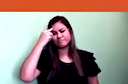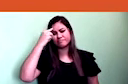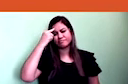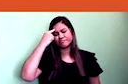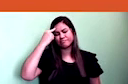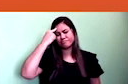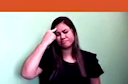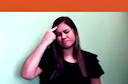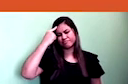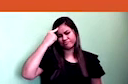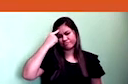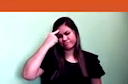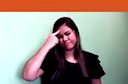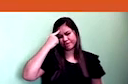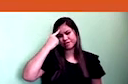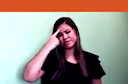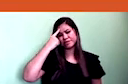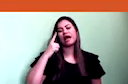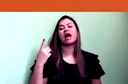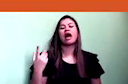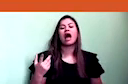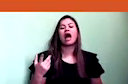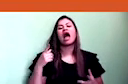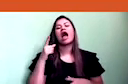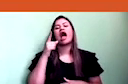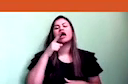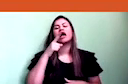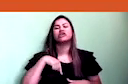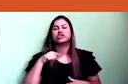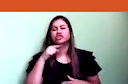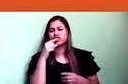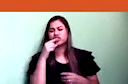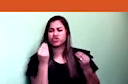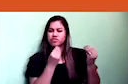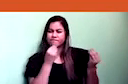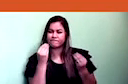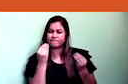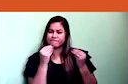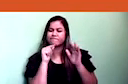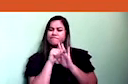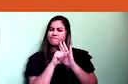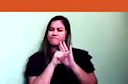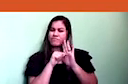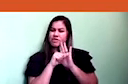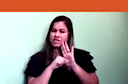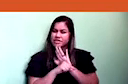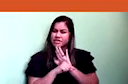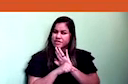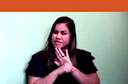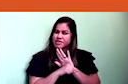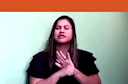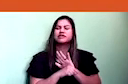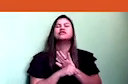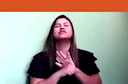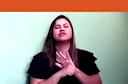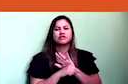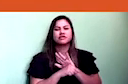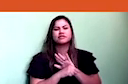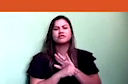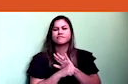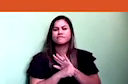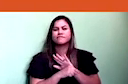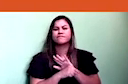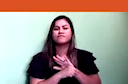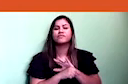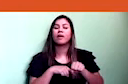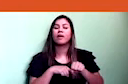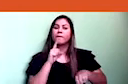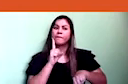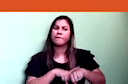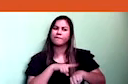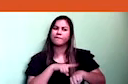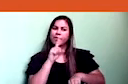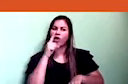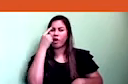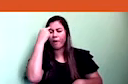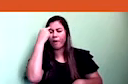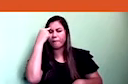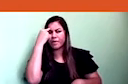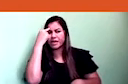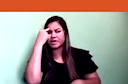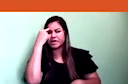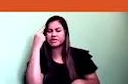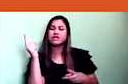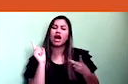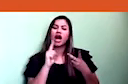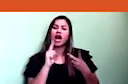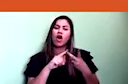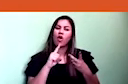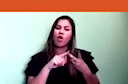a preocupação com as distorções do pensamento, mas também com os pensamentos automáticos que acabam sendo